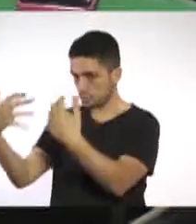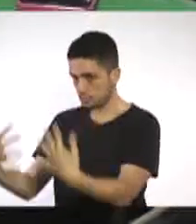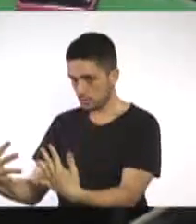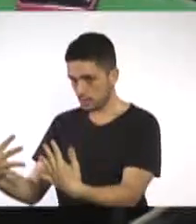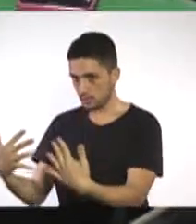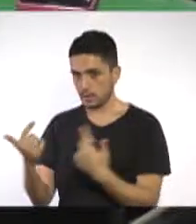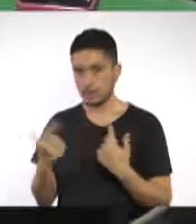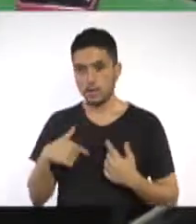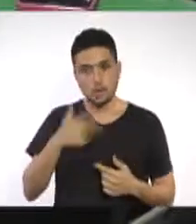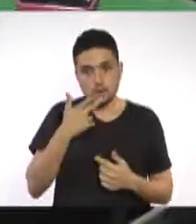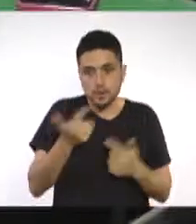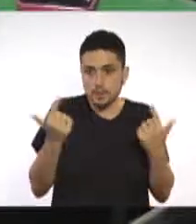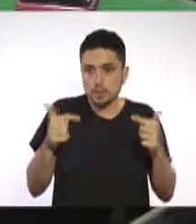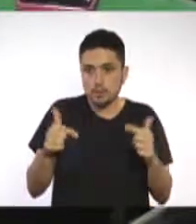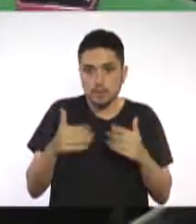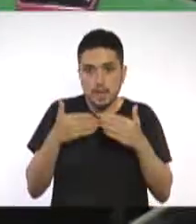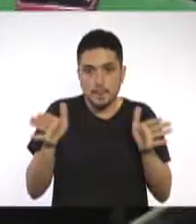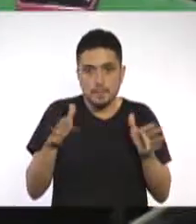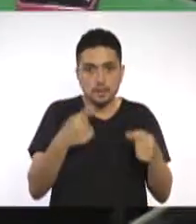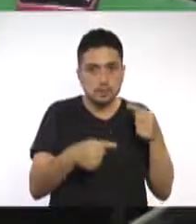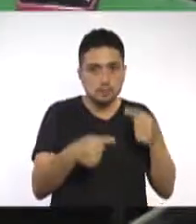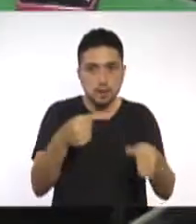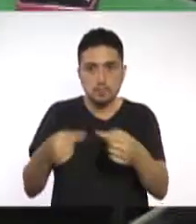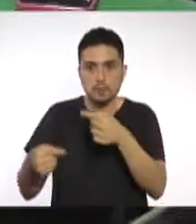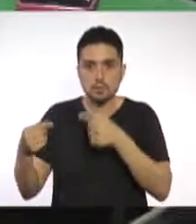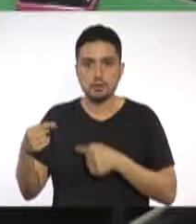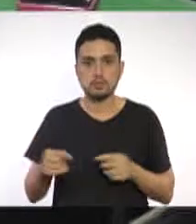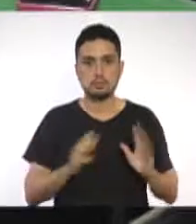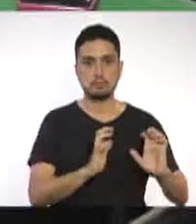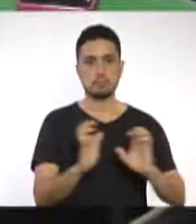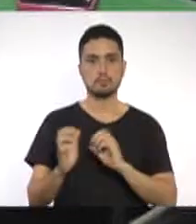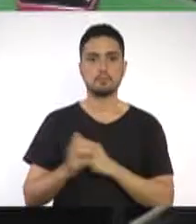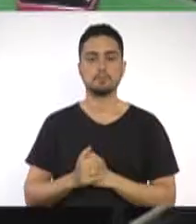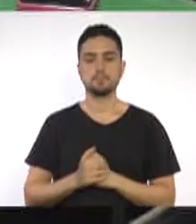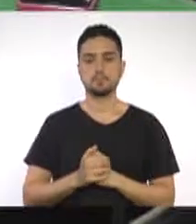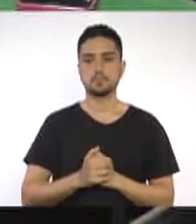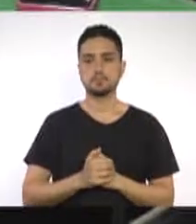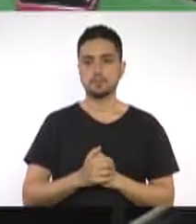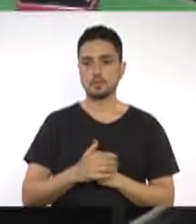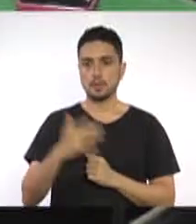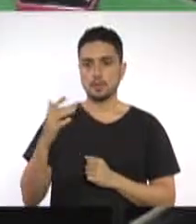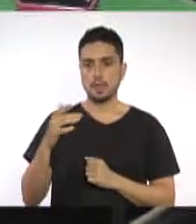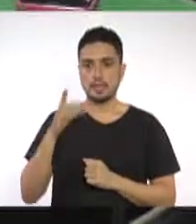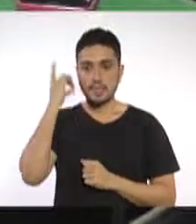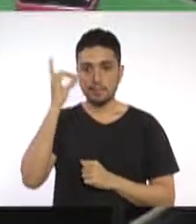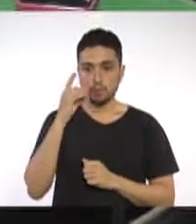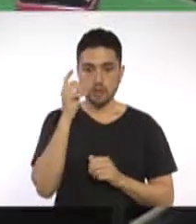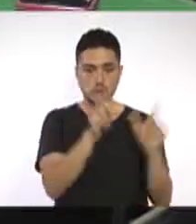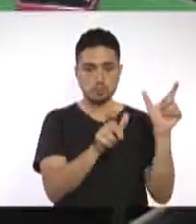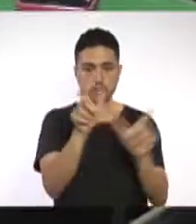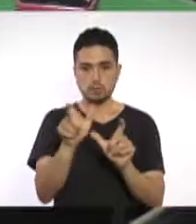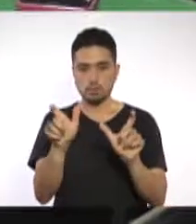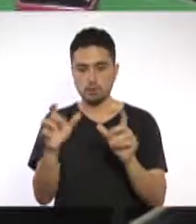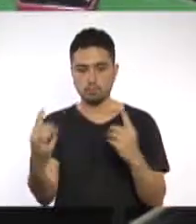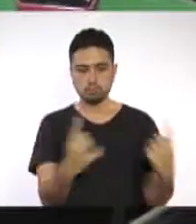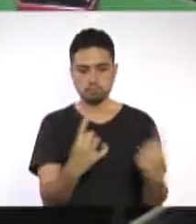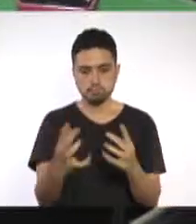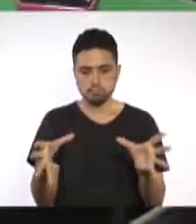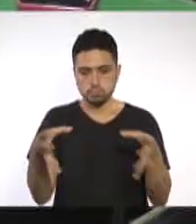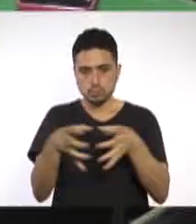está aberto a discussão, eu lhe esclareço. Os membros da Comissão de Tributação,